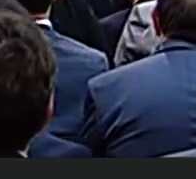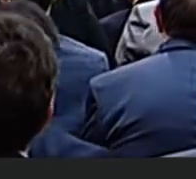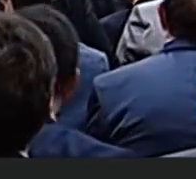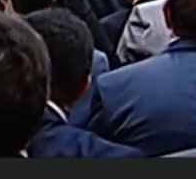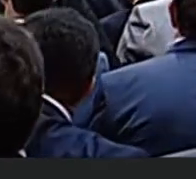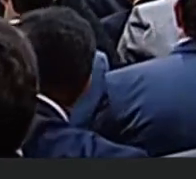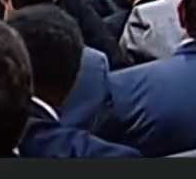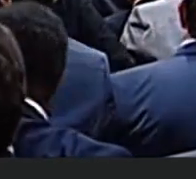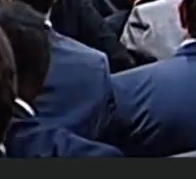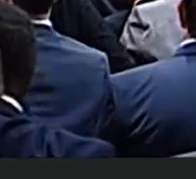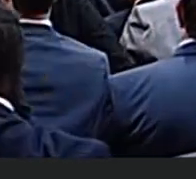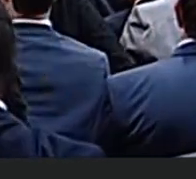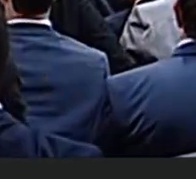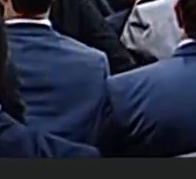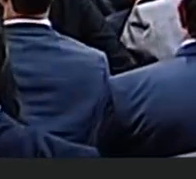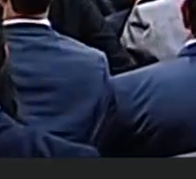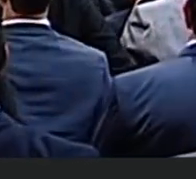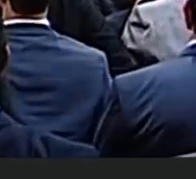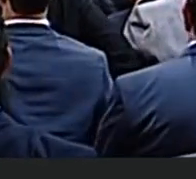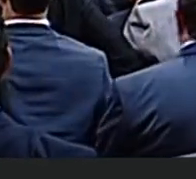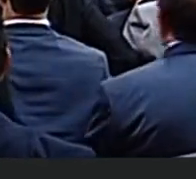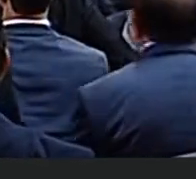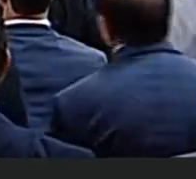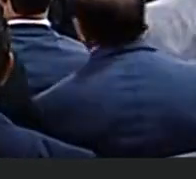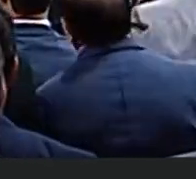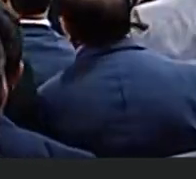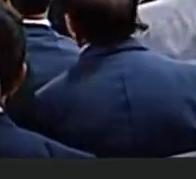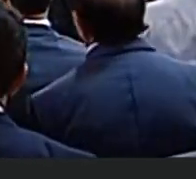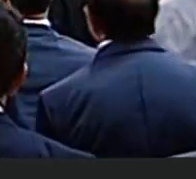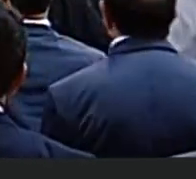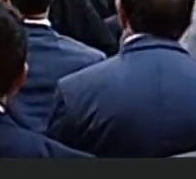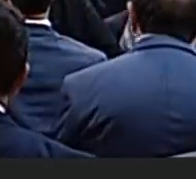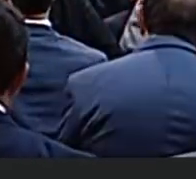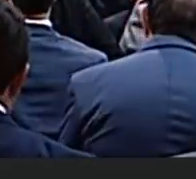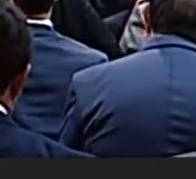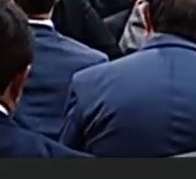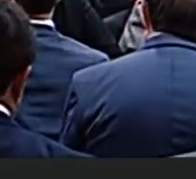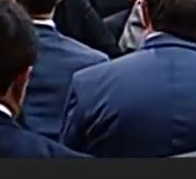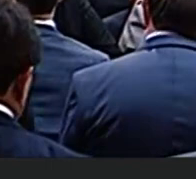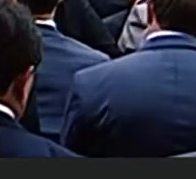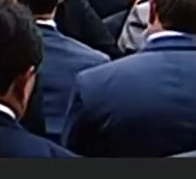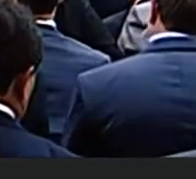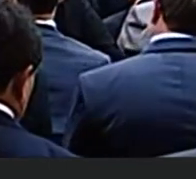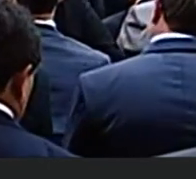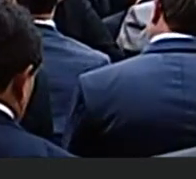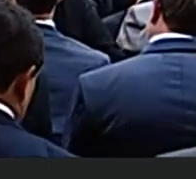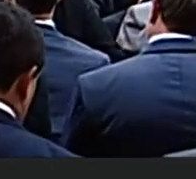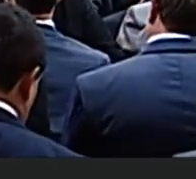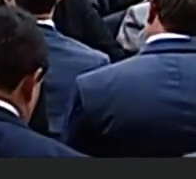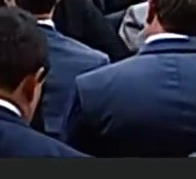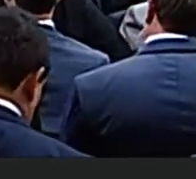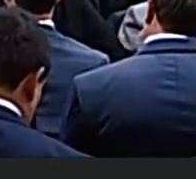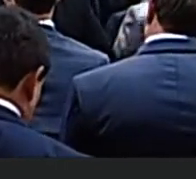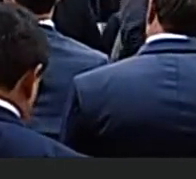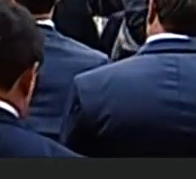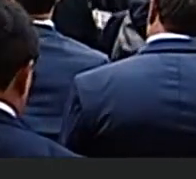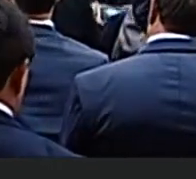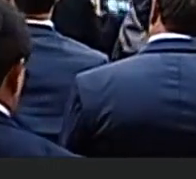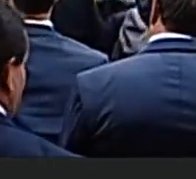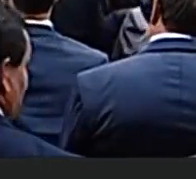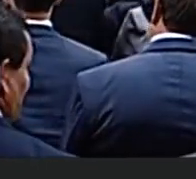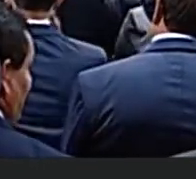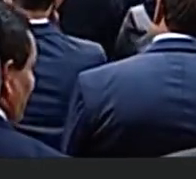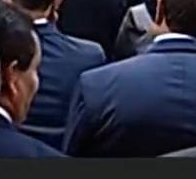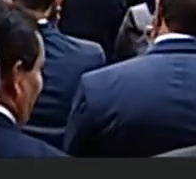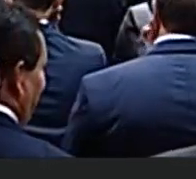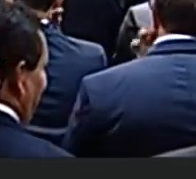ao Presidente da República, Michel Temer, placa alusiva às medidas adotadas durante o governo Temer em prol dos municípios